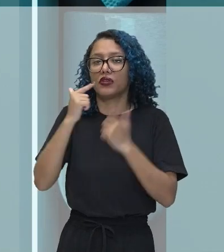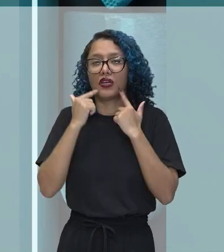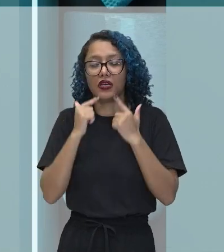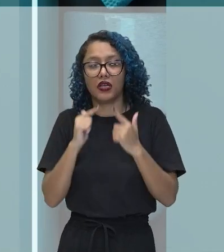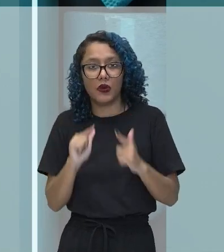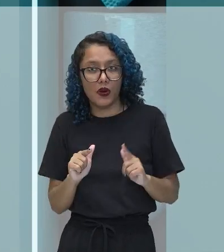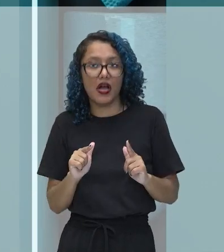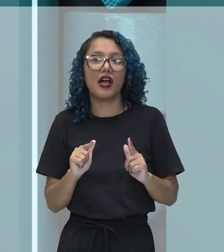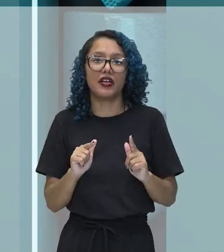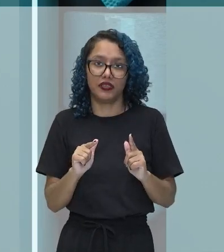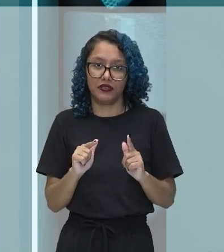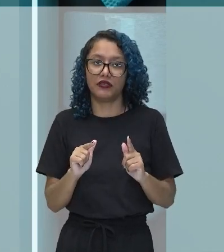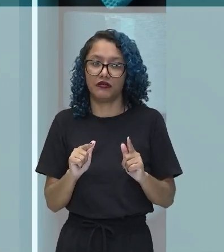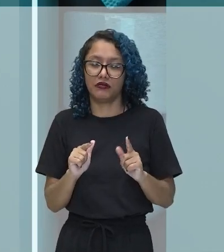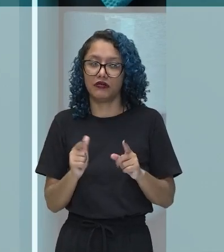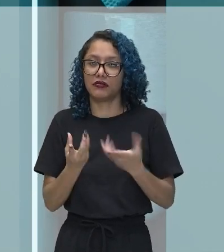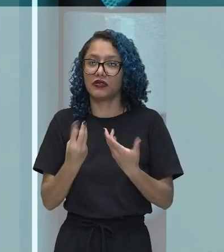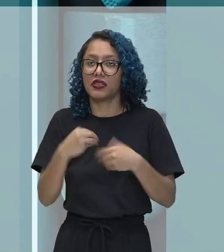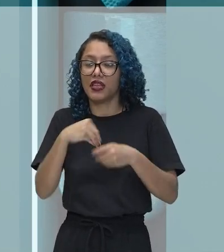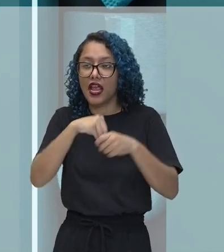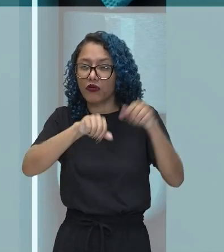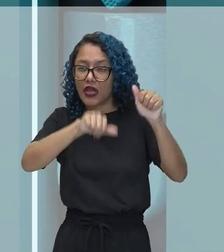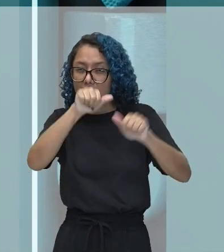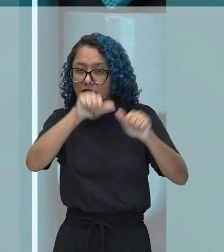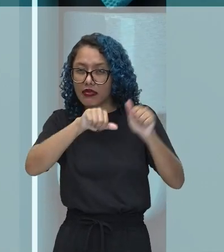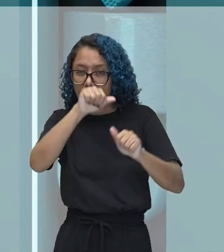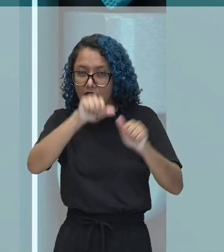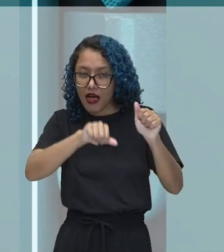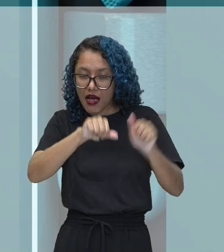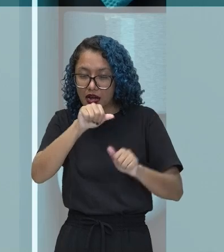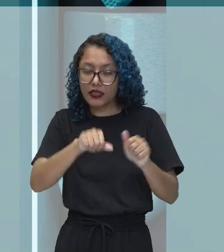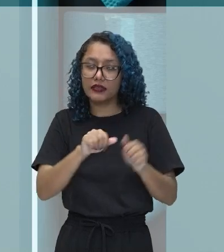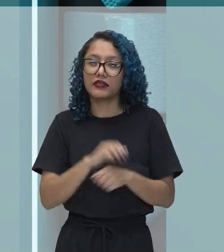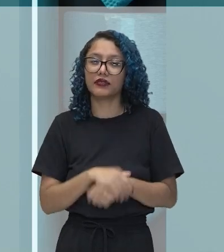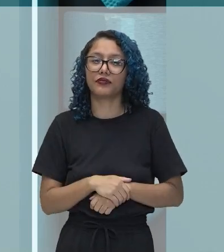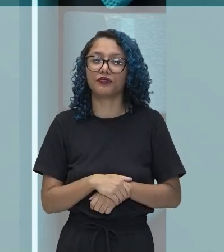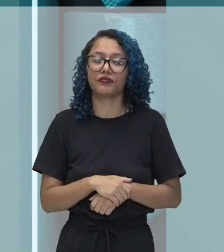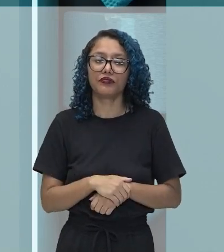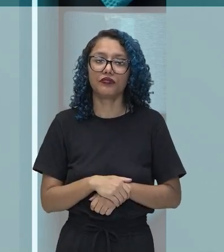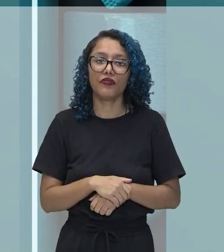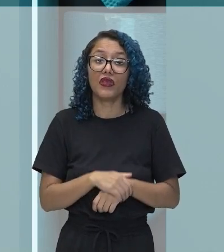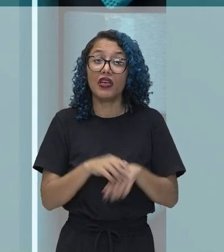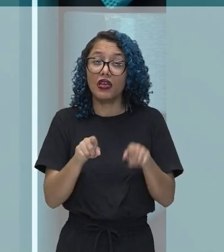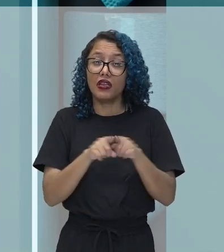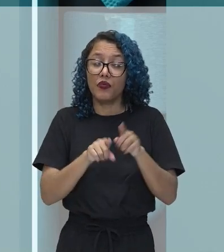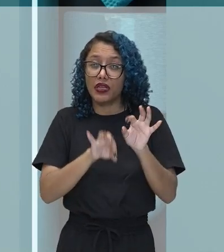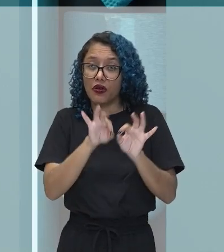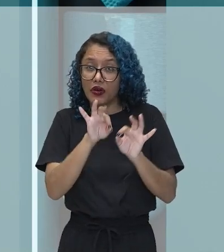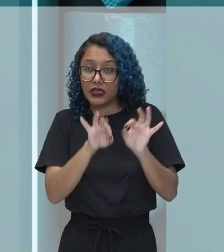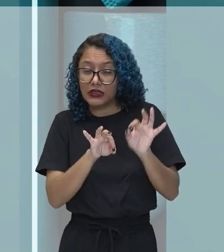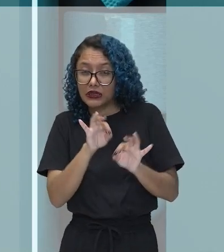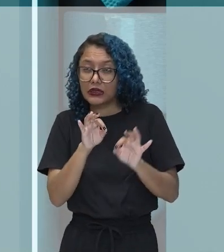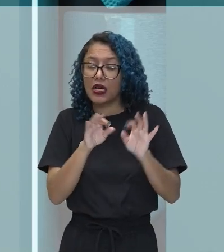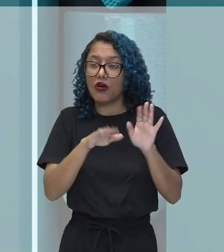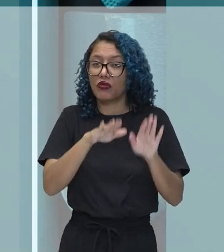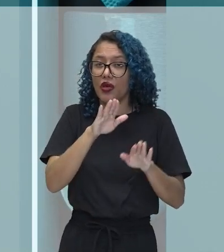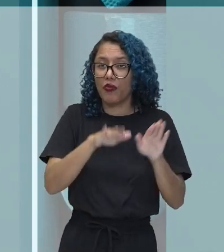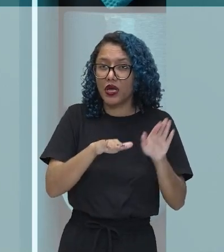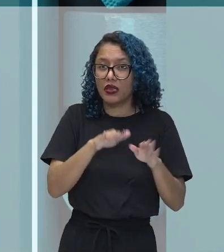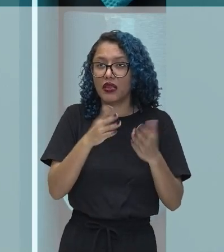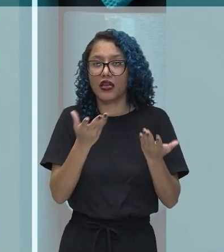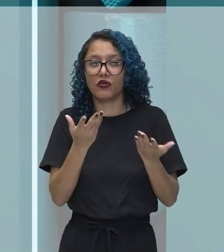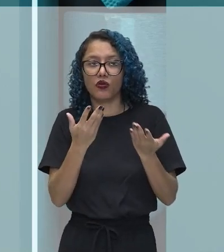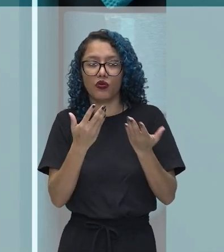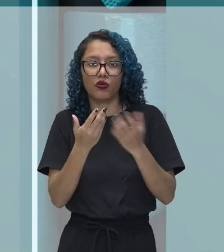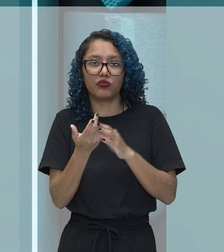dessa obra aí e na construção dessa avaliação, além do grau do envolvimento do autor, né? Muitos autores